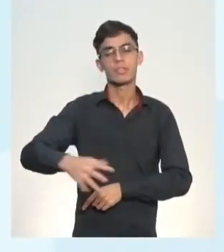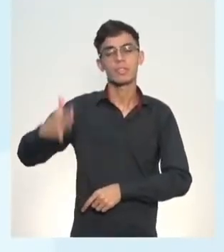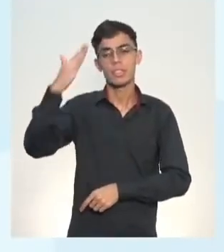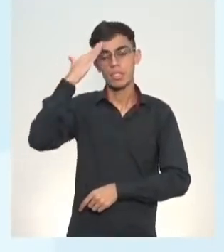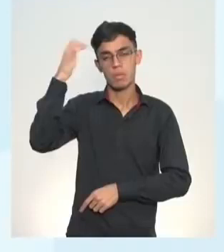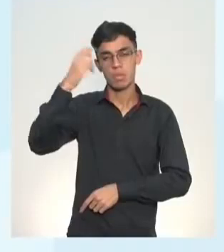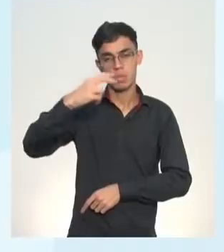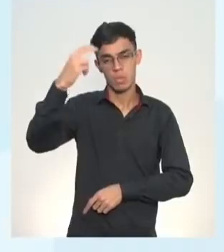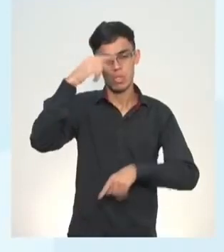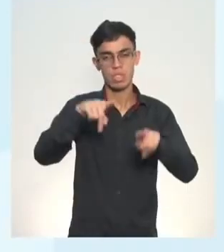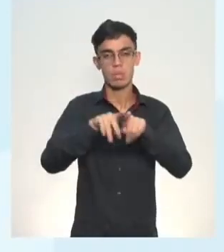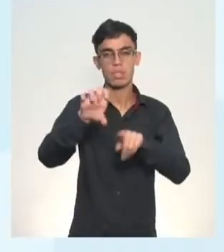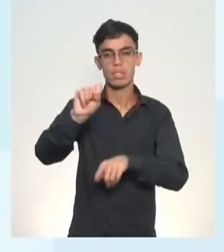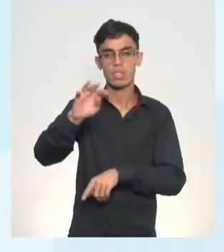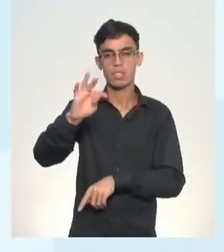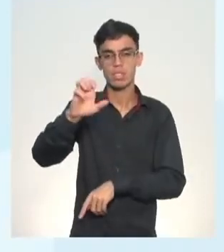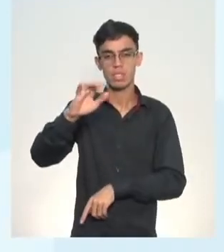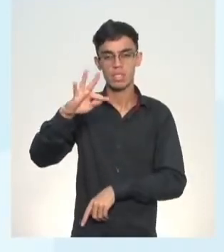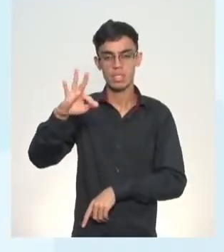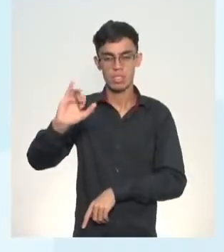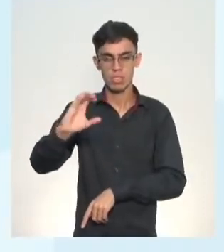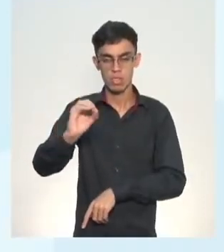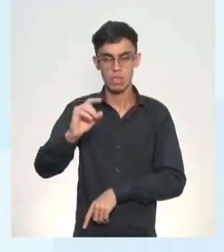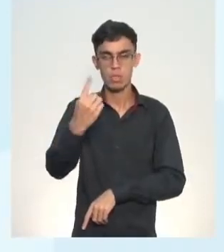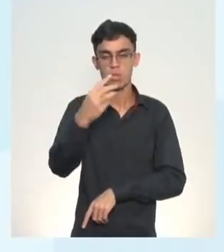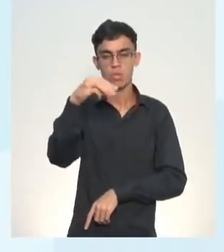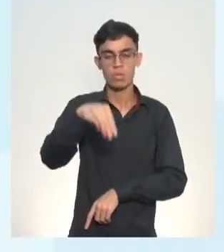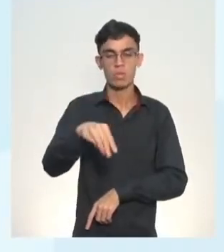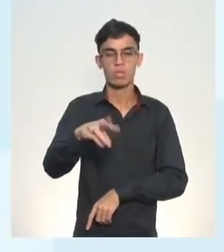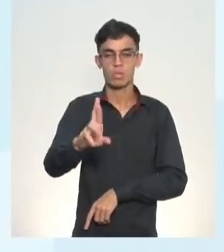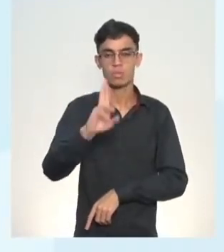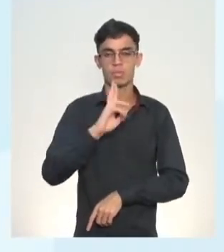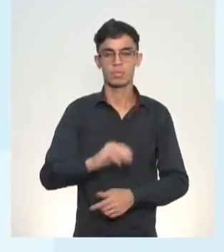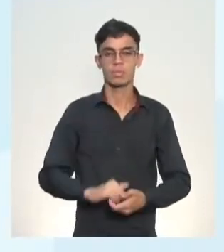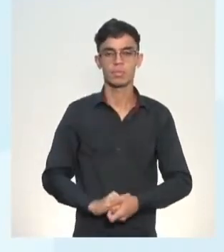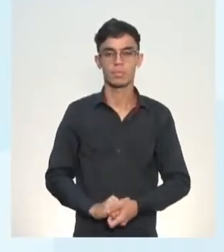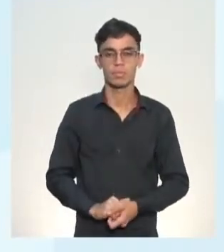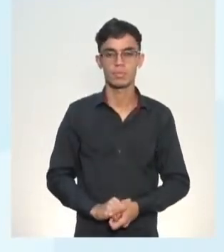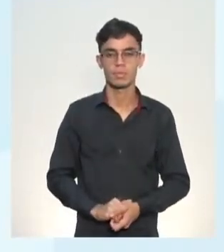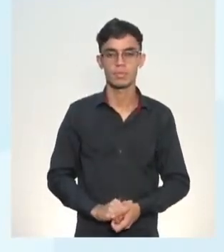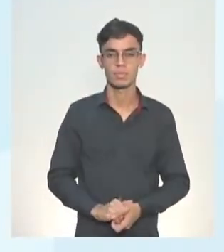estéticos e culturais? Citem um exemplo. É um minutinho, a gente volta já já.